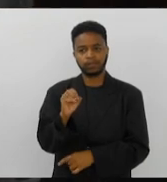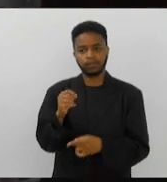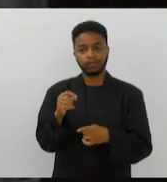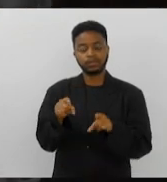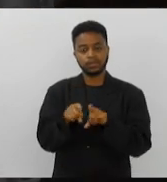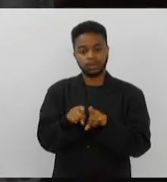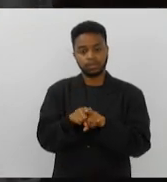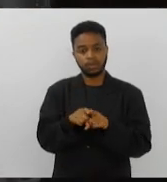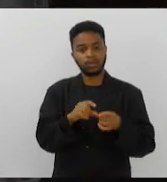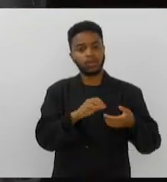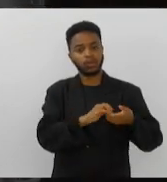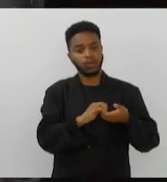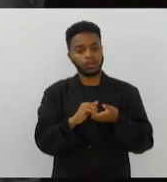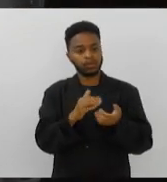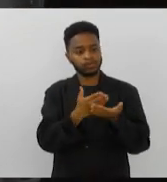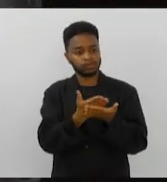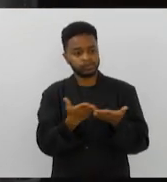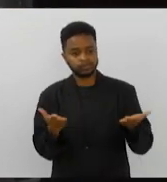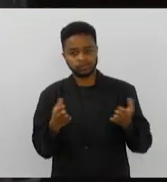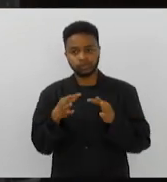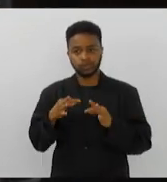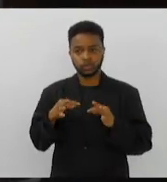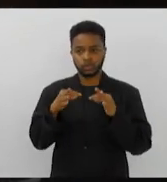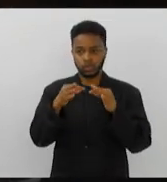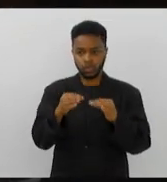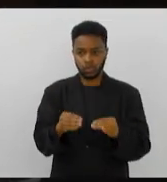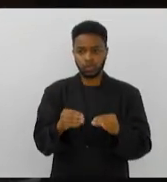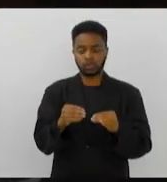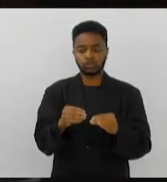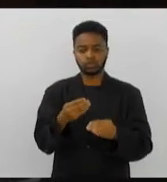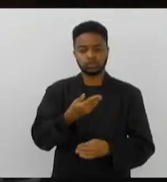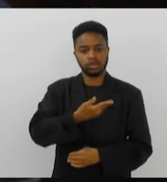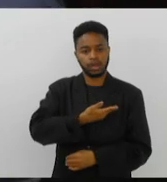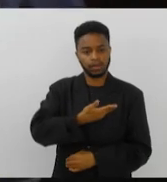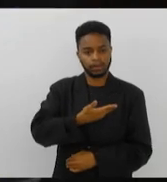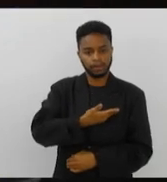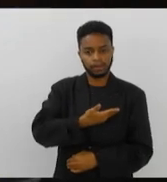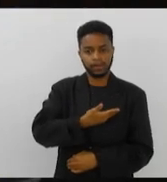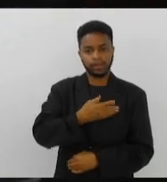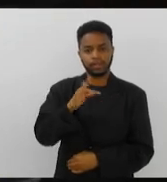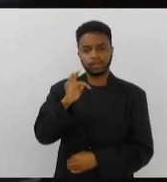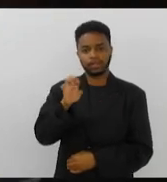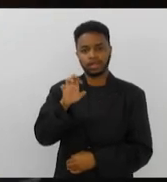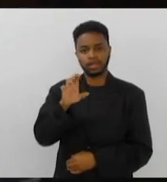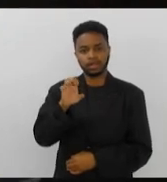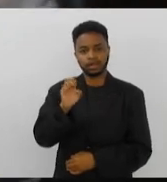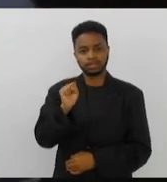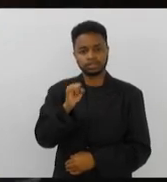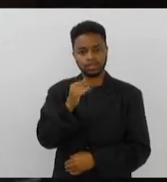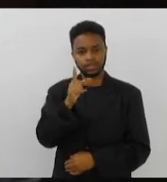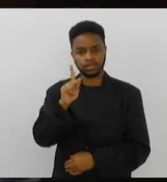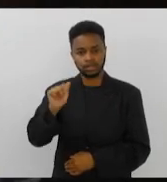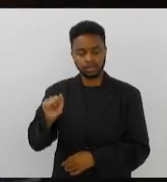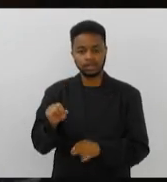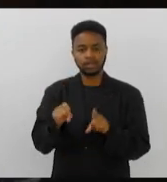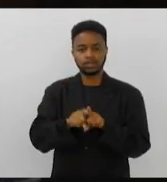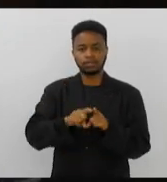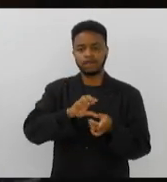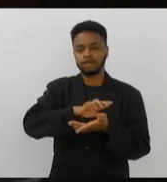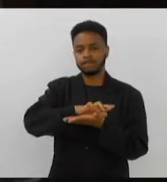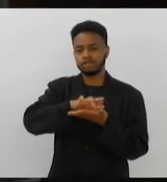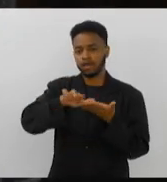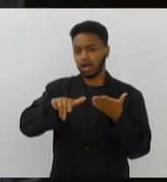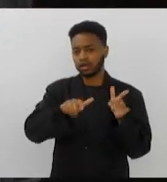cumprimentando cumprimenta a todos os demais colegas Terezinha vários